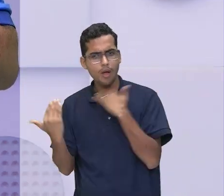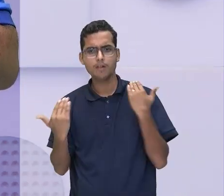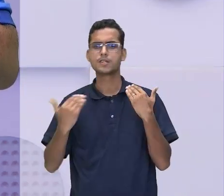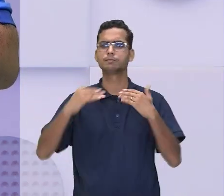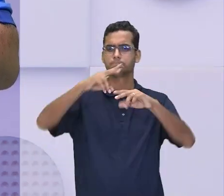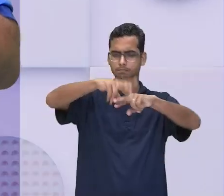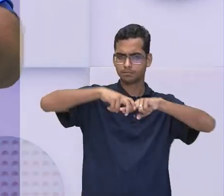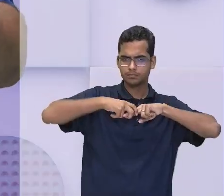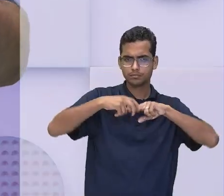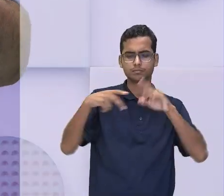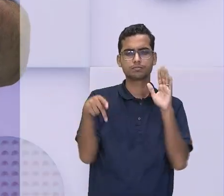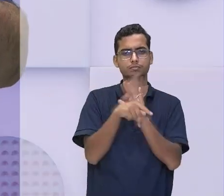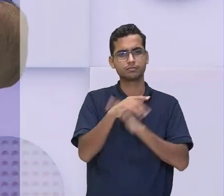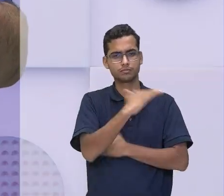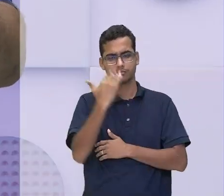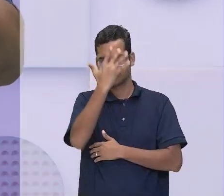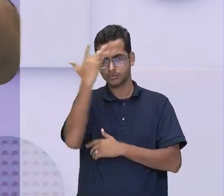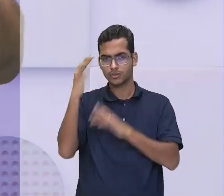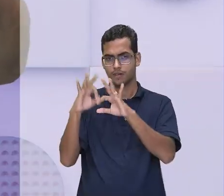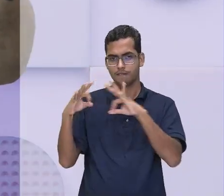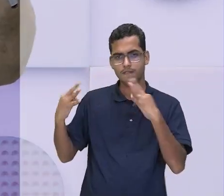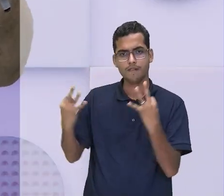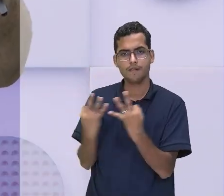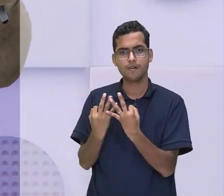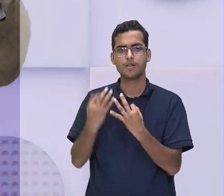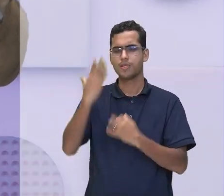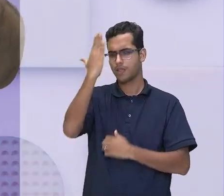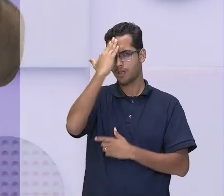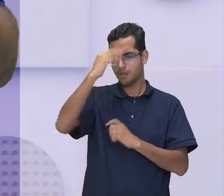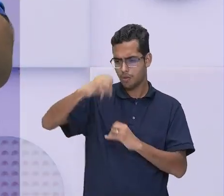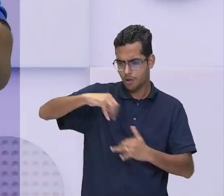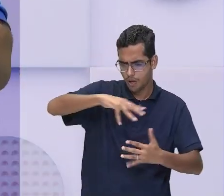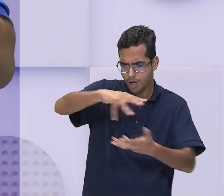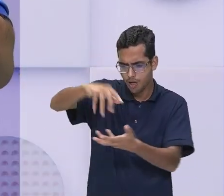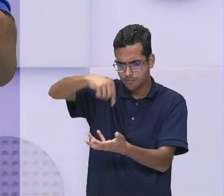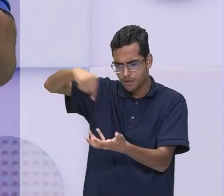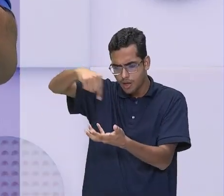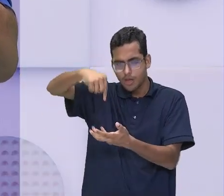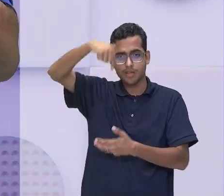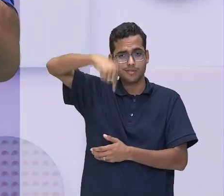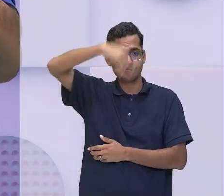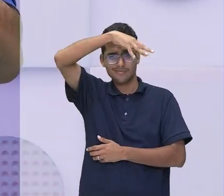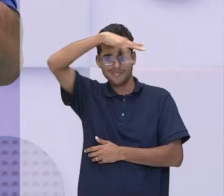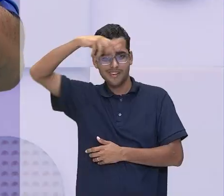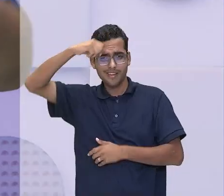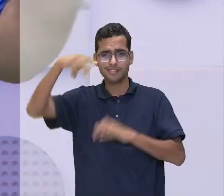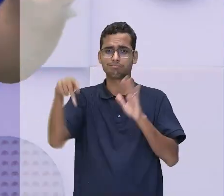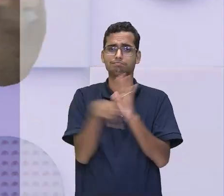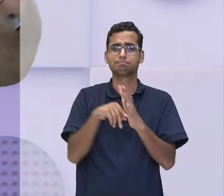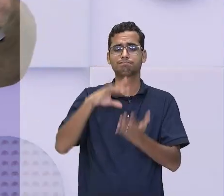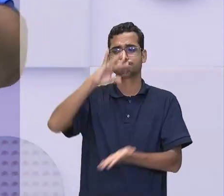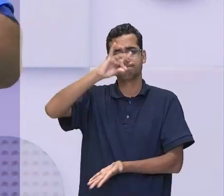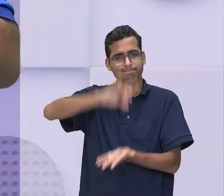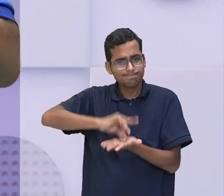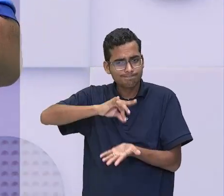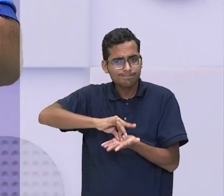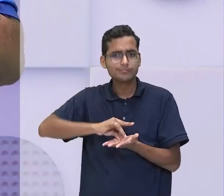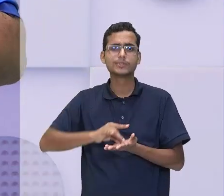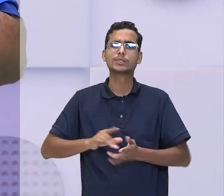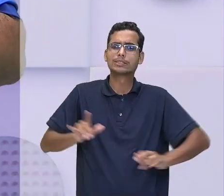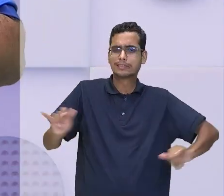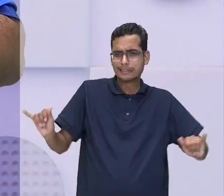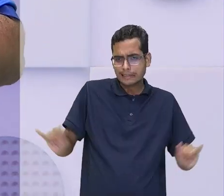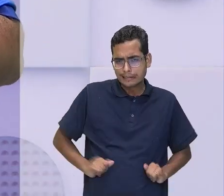Covid-19. É claro, nós sabemos que o mundo inteiro foi acometido, mas aqui foi um dos lugares mais dramáticos do ponto de vista